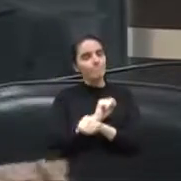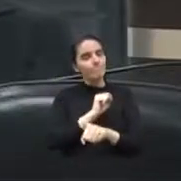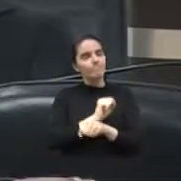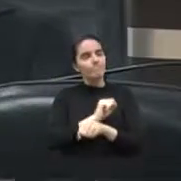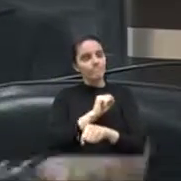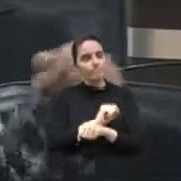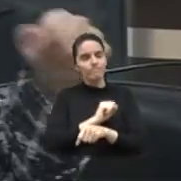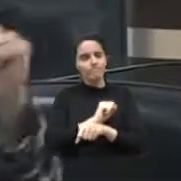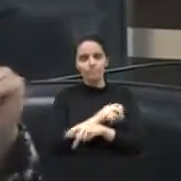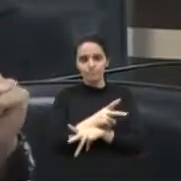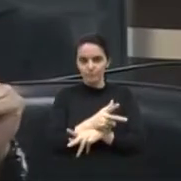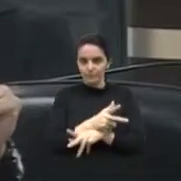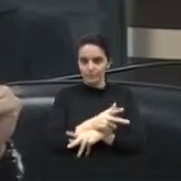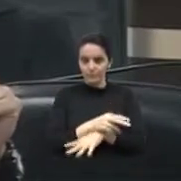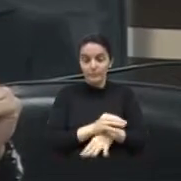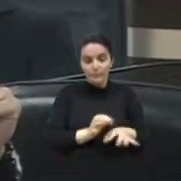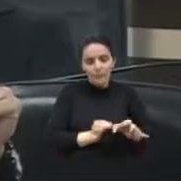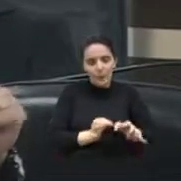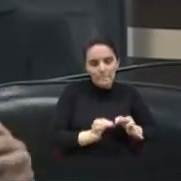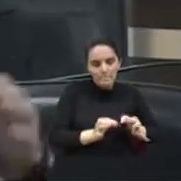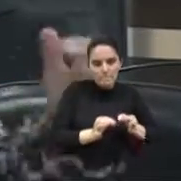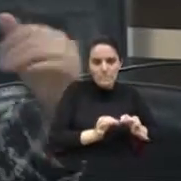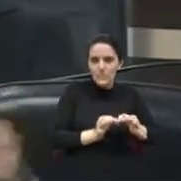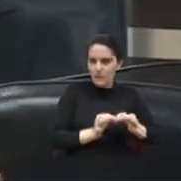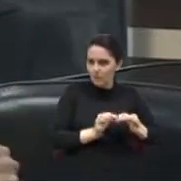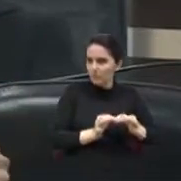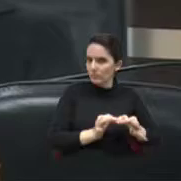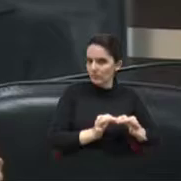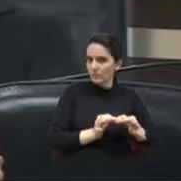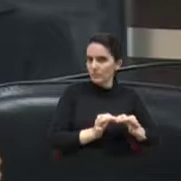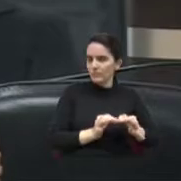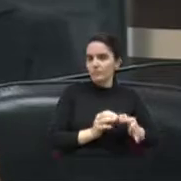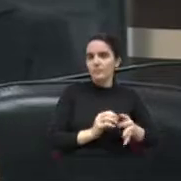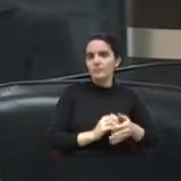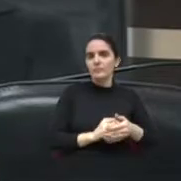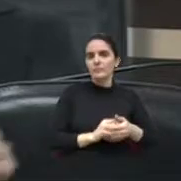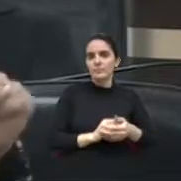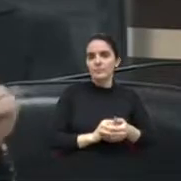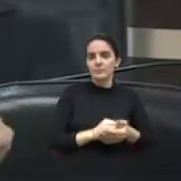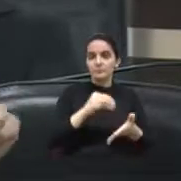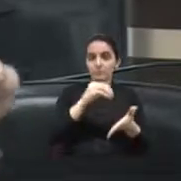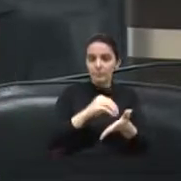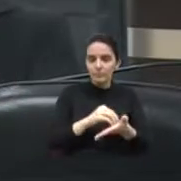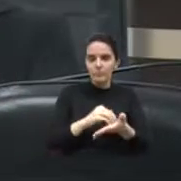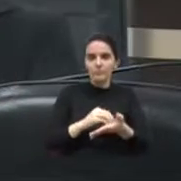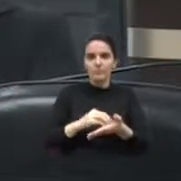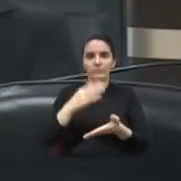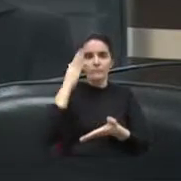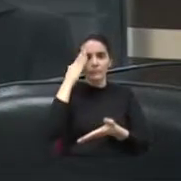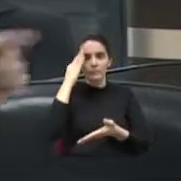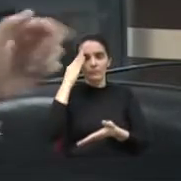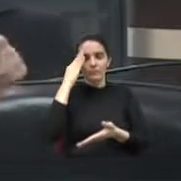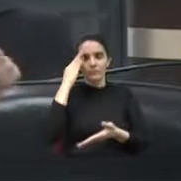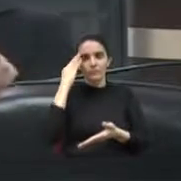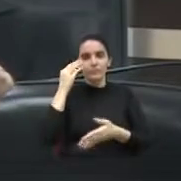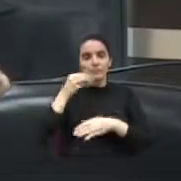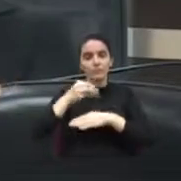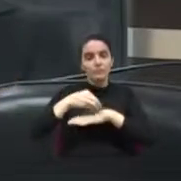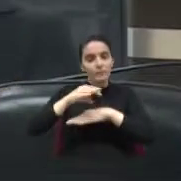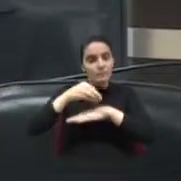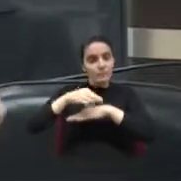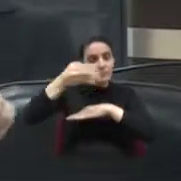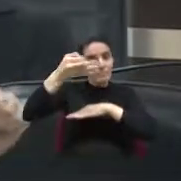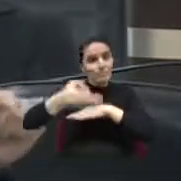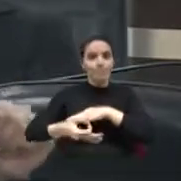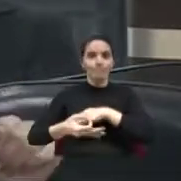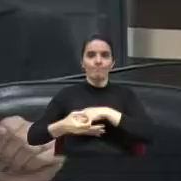trabalho no meu próprio gabinete, tabulando, para que a gente tenha informações precisas, a fim de